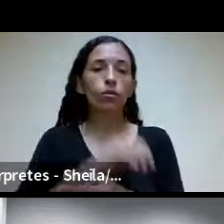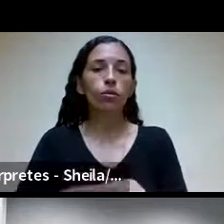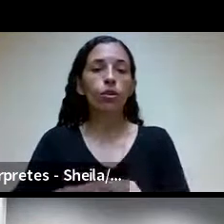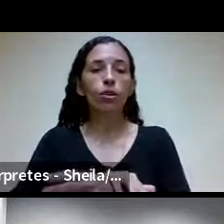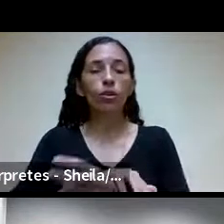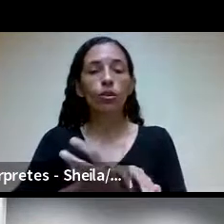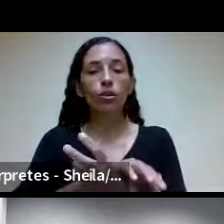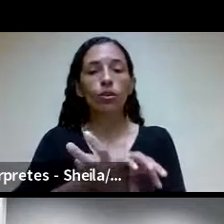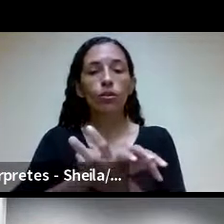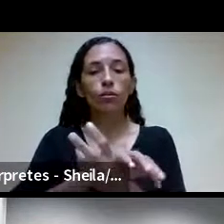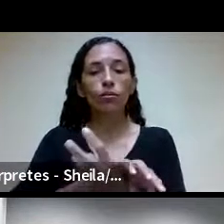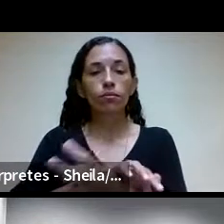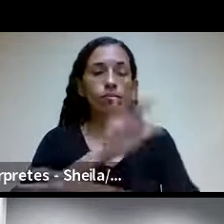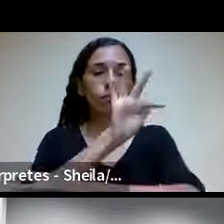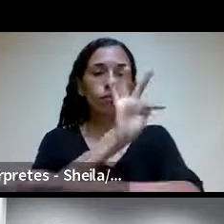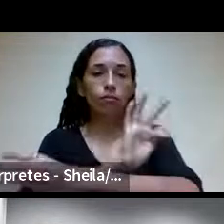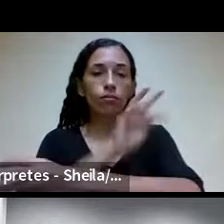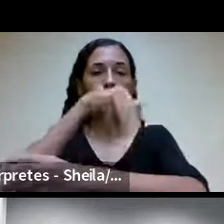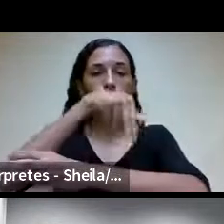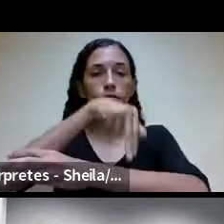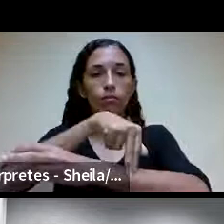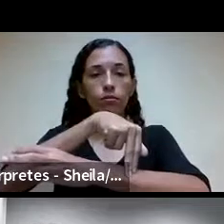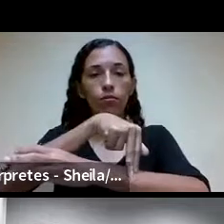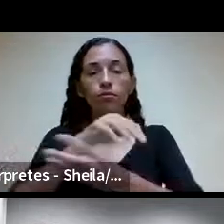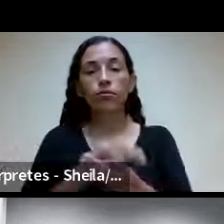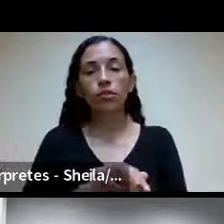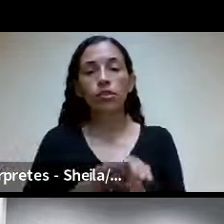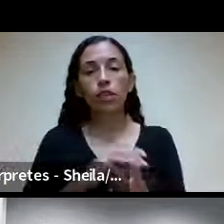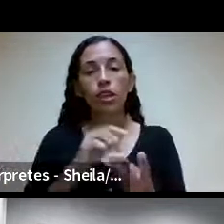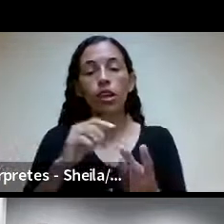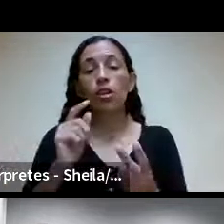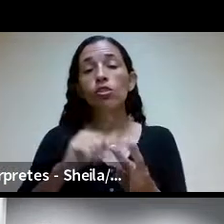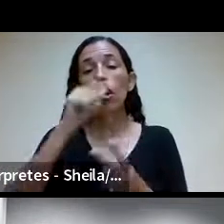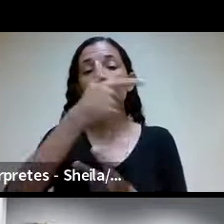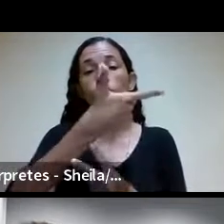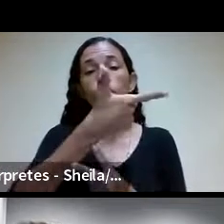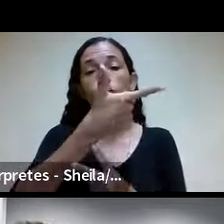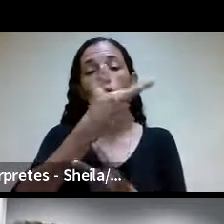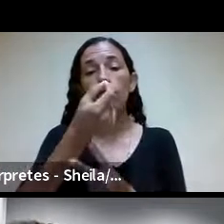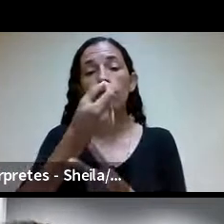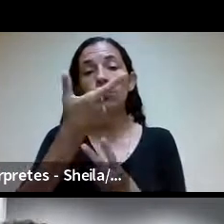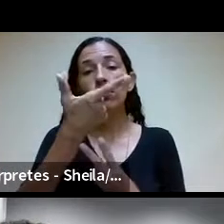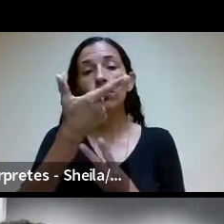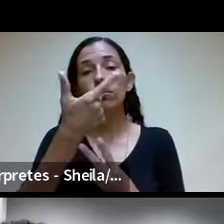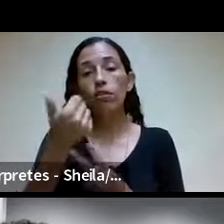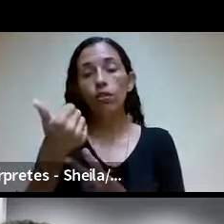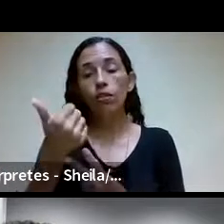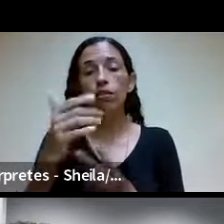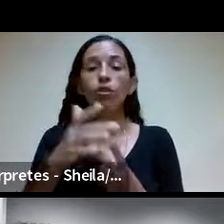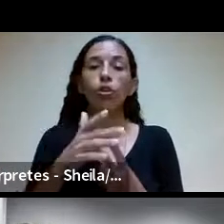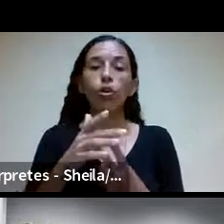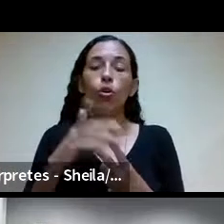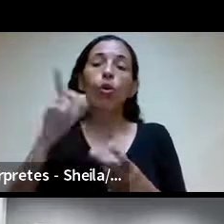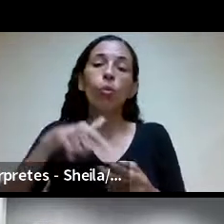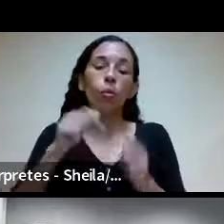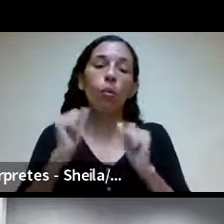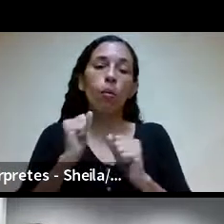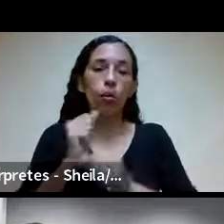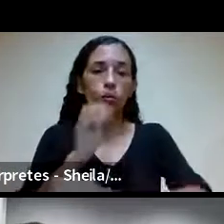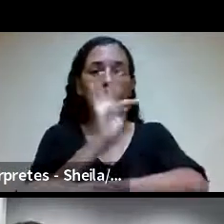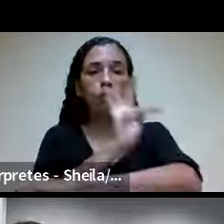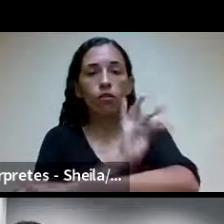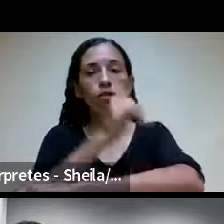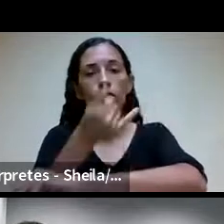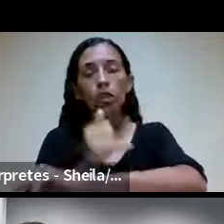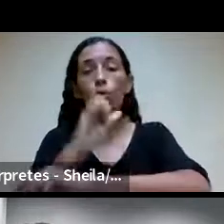3, 4 e 5. Do dia 20 e 21, doutor Fernando, ou o seu substituto, daqui para lá vai aparecer, certo?